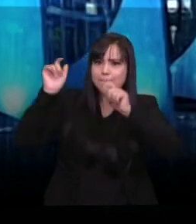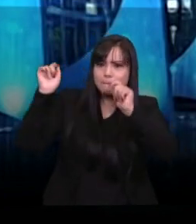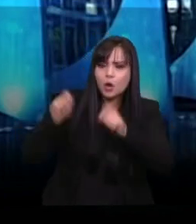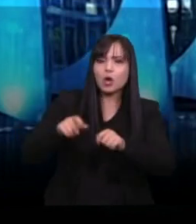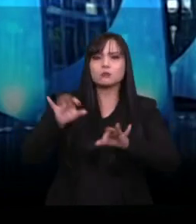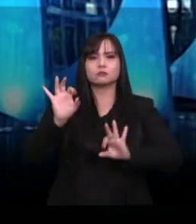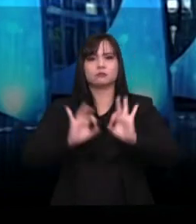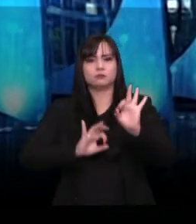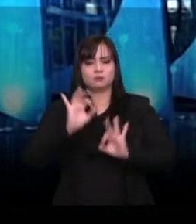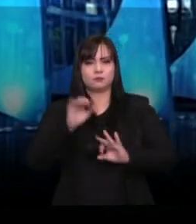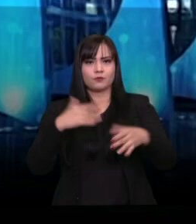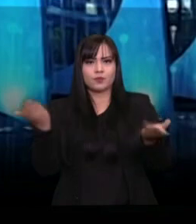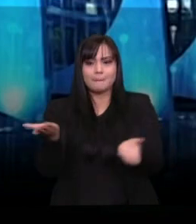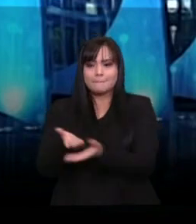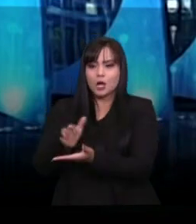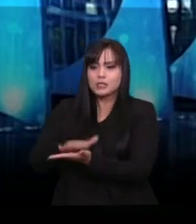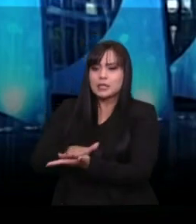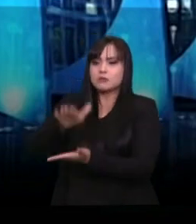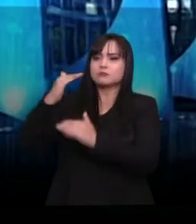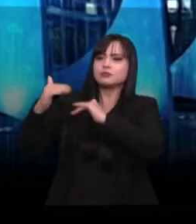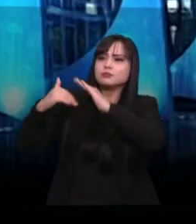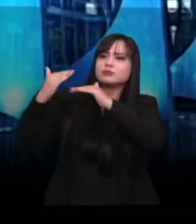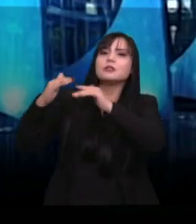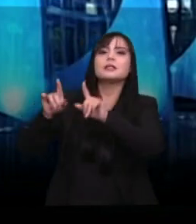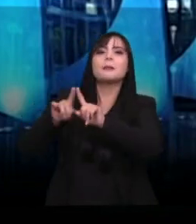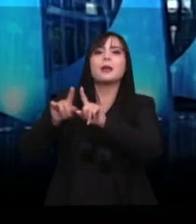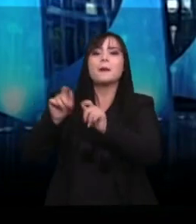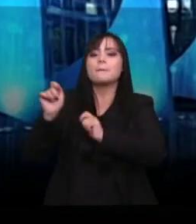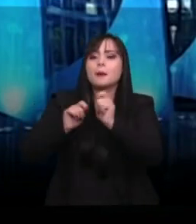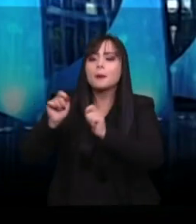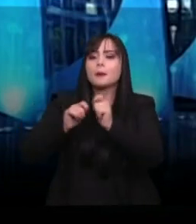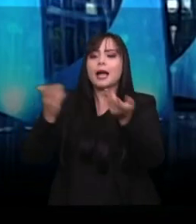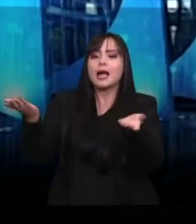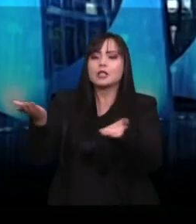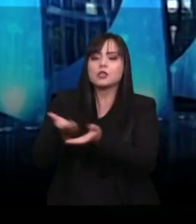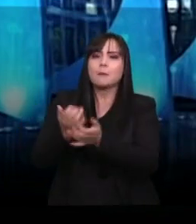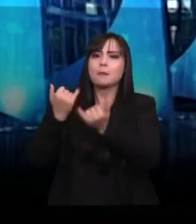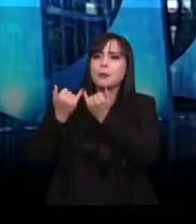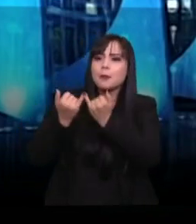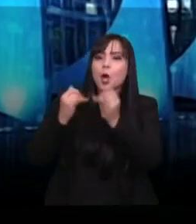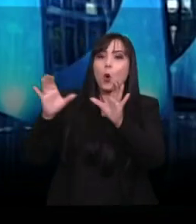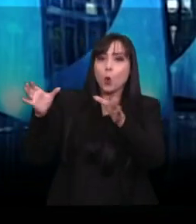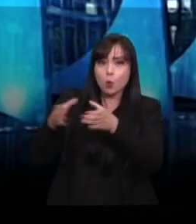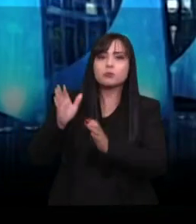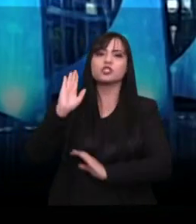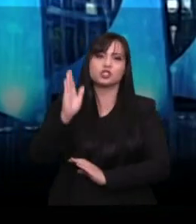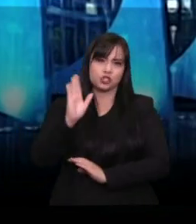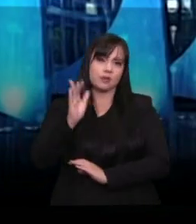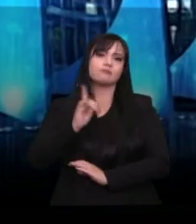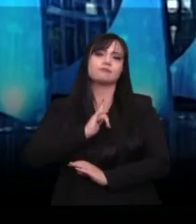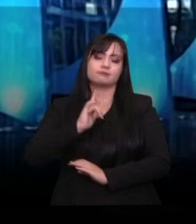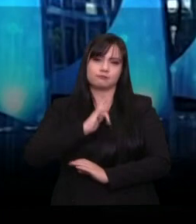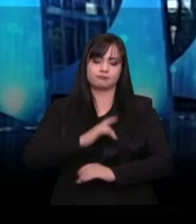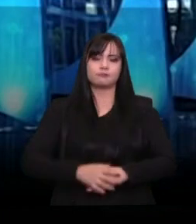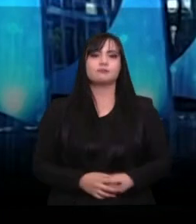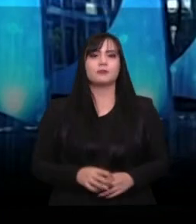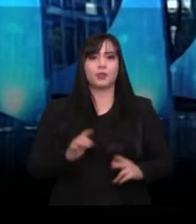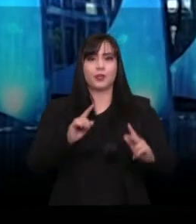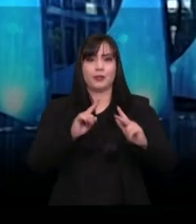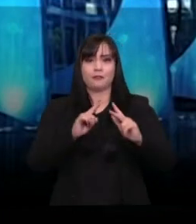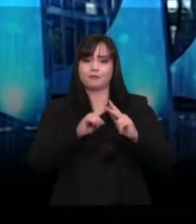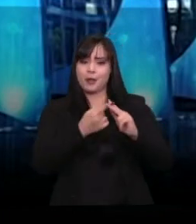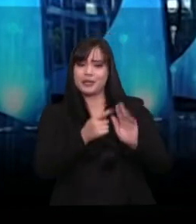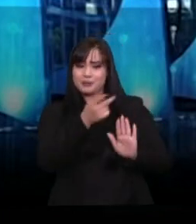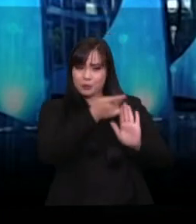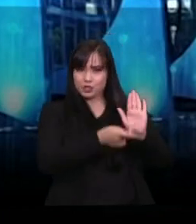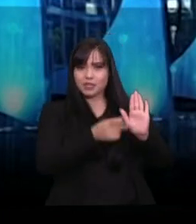permitam a gestão de processos como a possibilidade de monitorar ações que sejam semelhantes algum grupo já criado a ferramenta está em